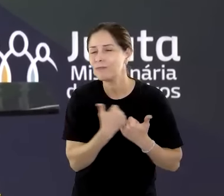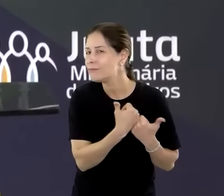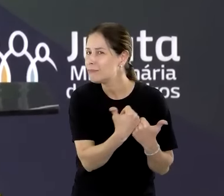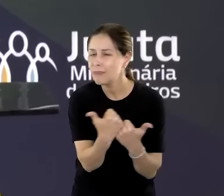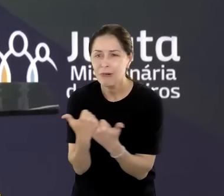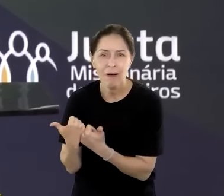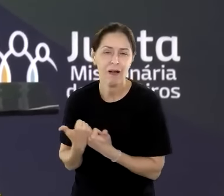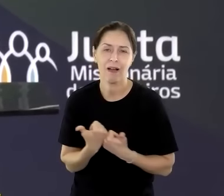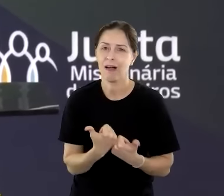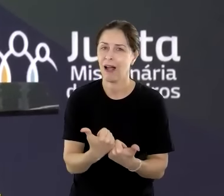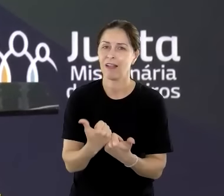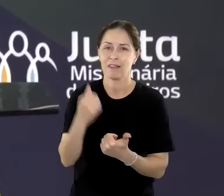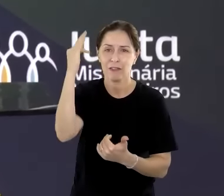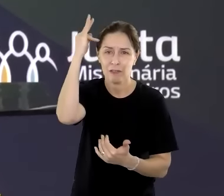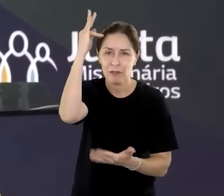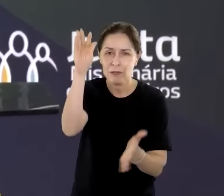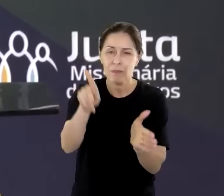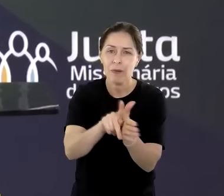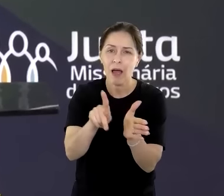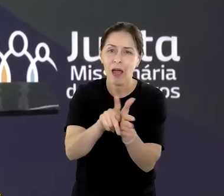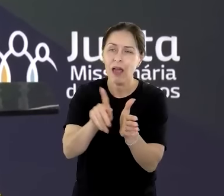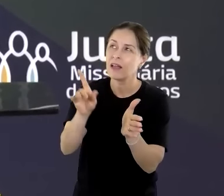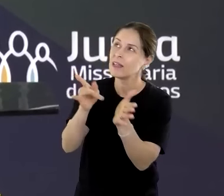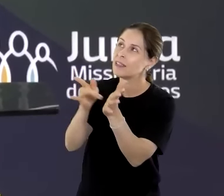Cordeiro. Não andeis ansiosos.